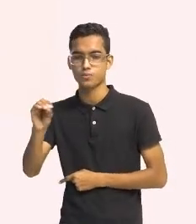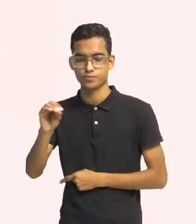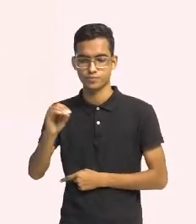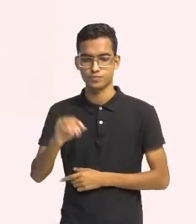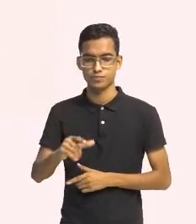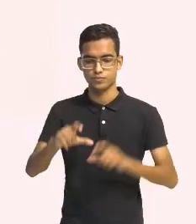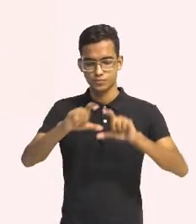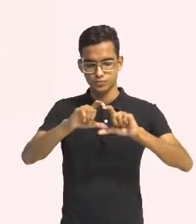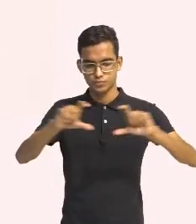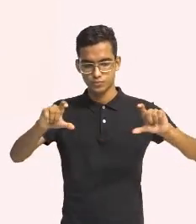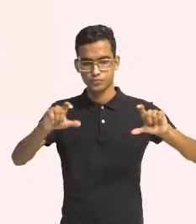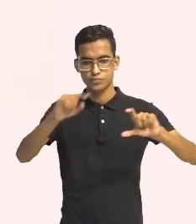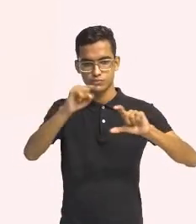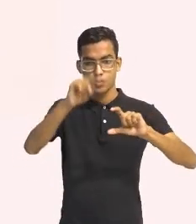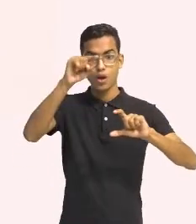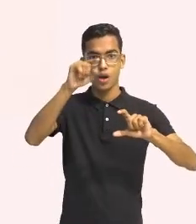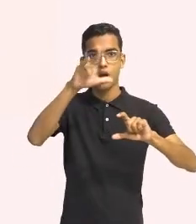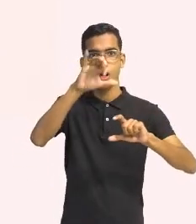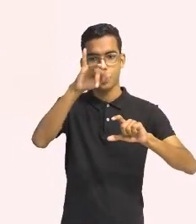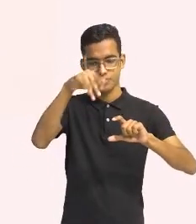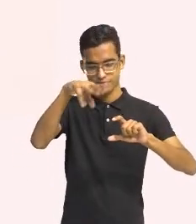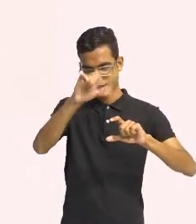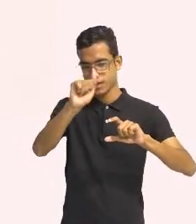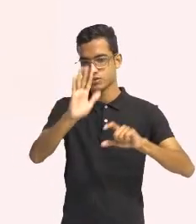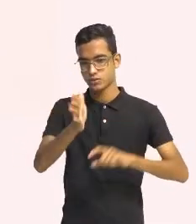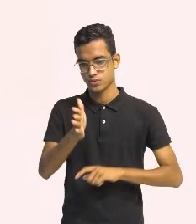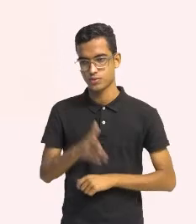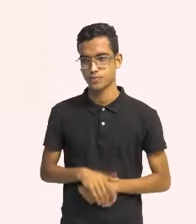ramificação. Ela é o